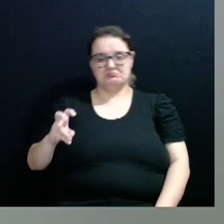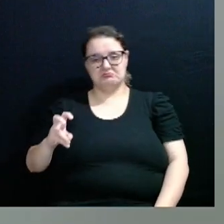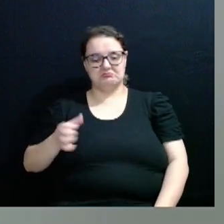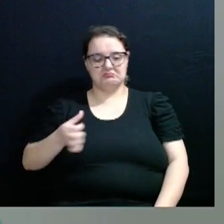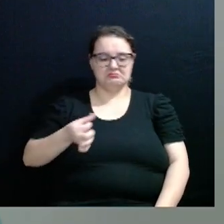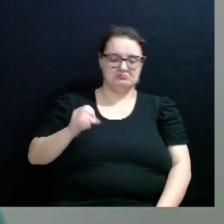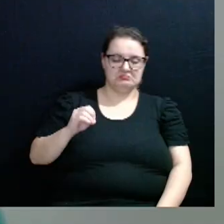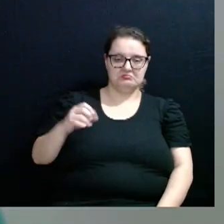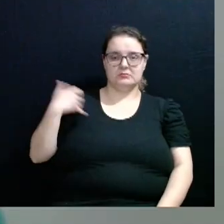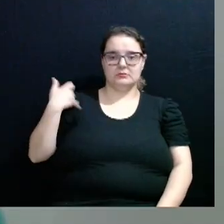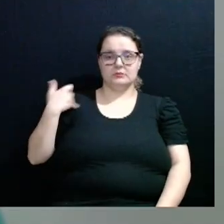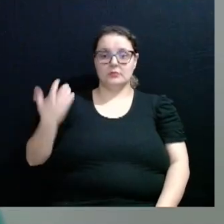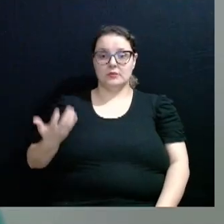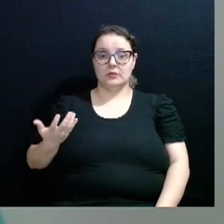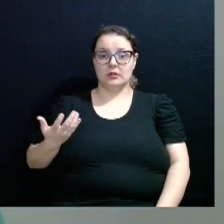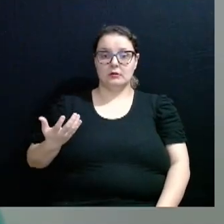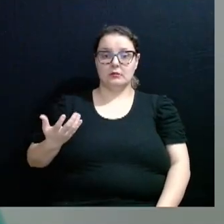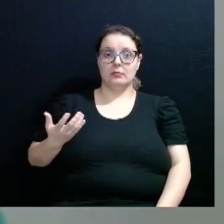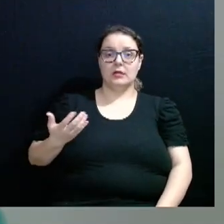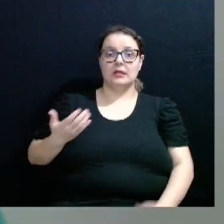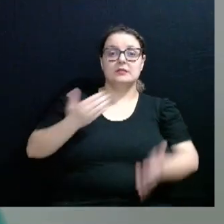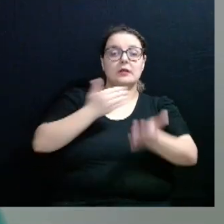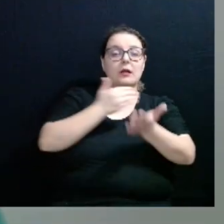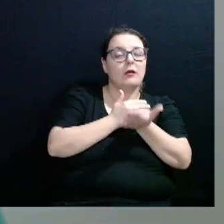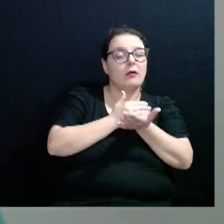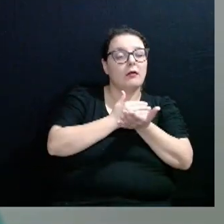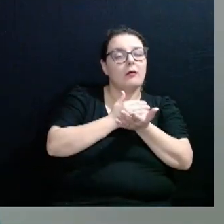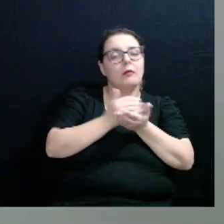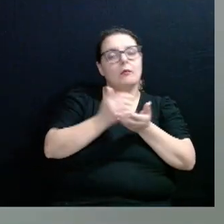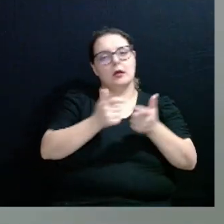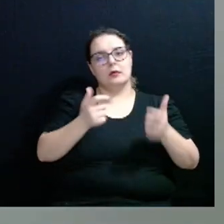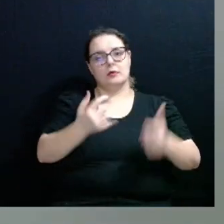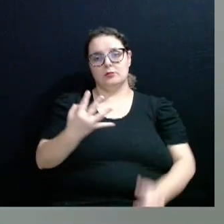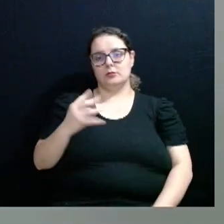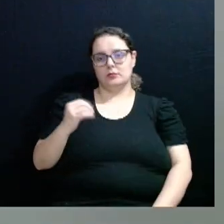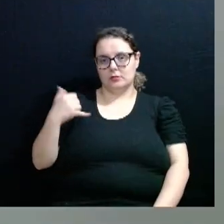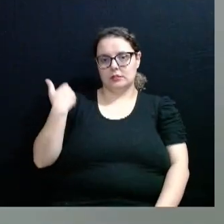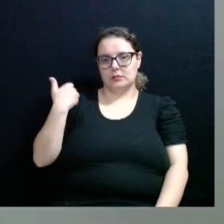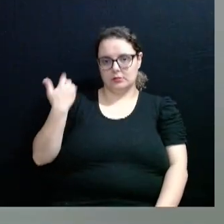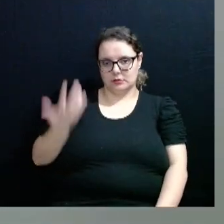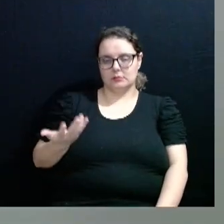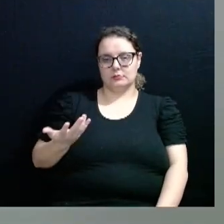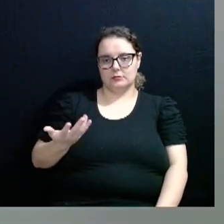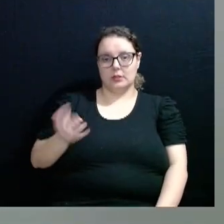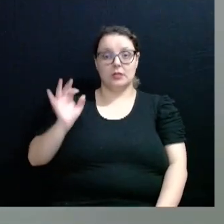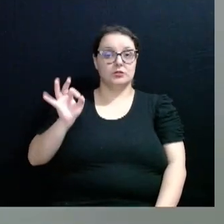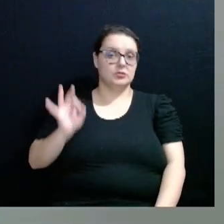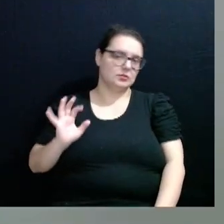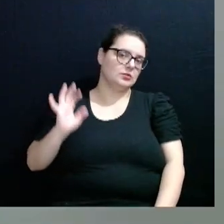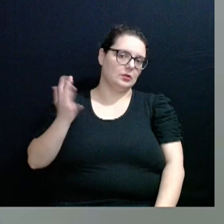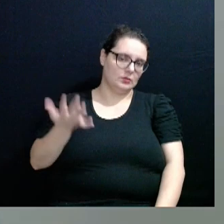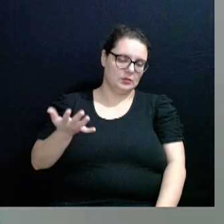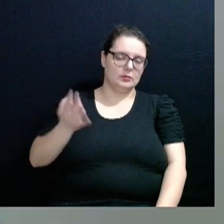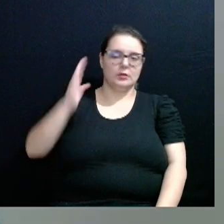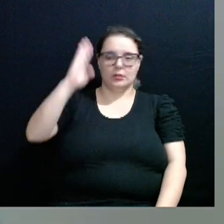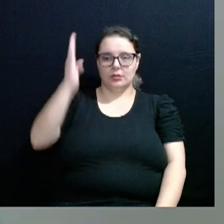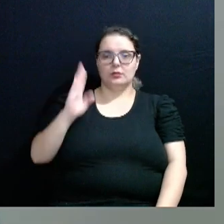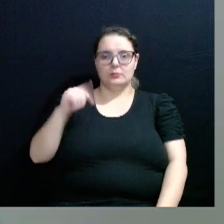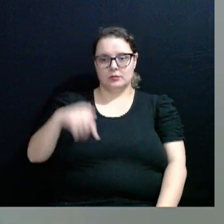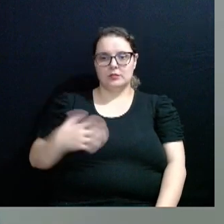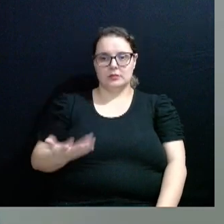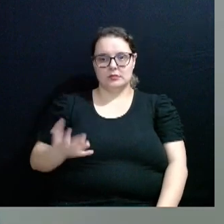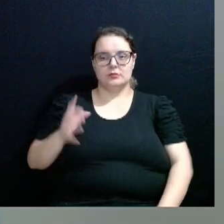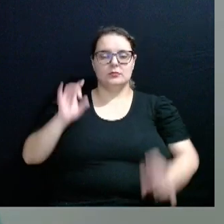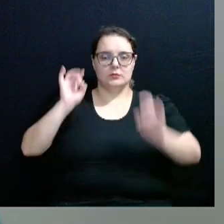Mas a incidência começa a aumentar a partir dos 40 anos. E no Brasil, especialmente, nós temos